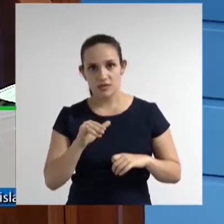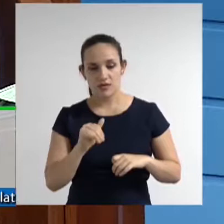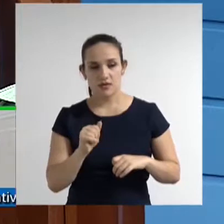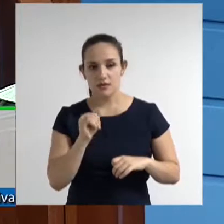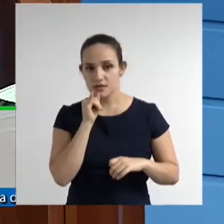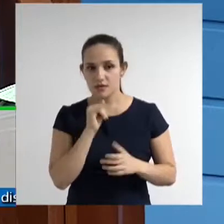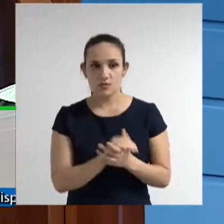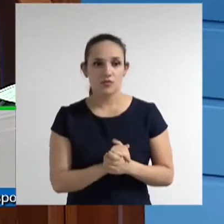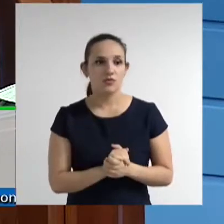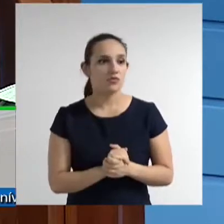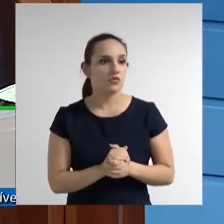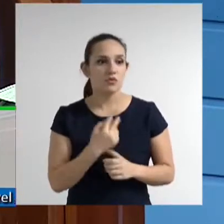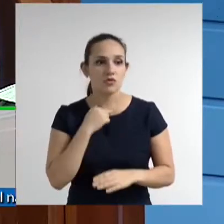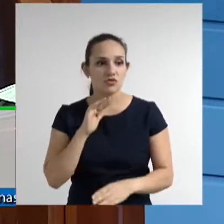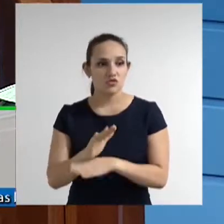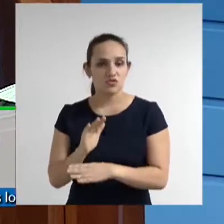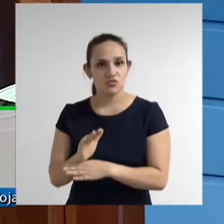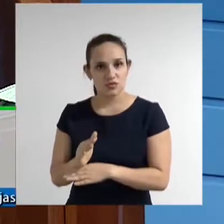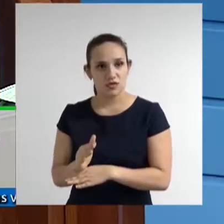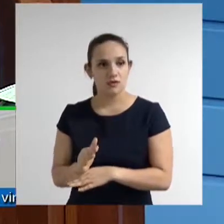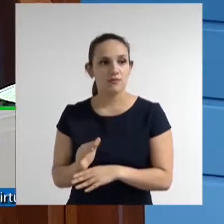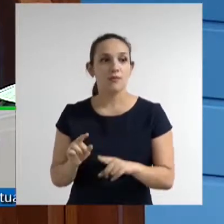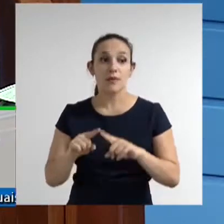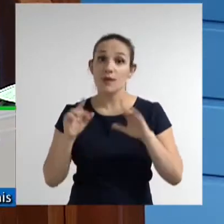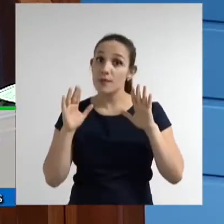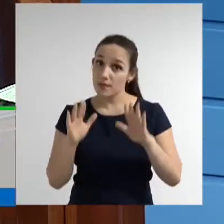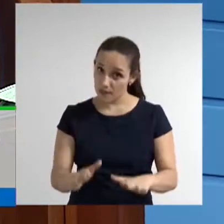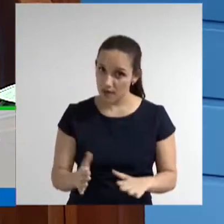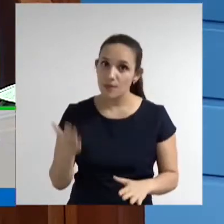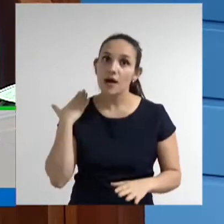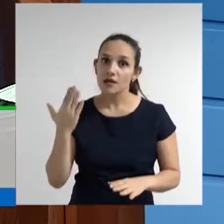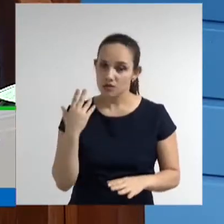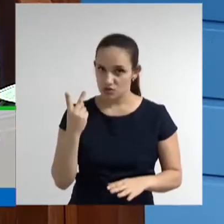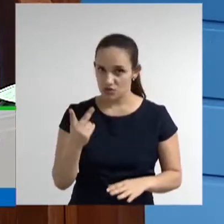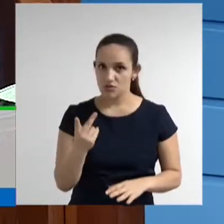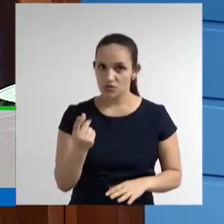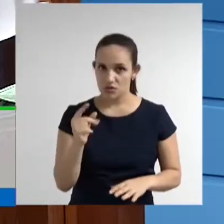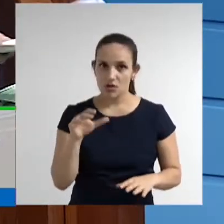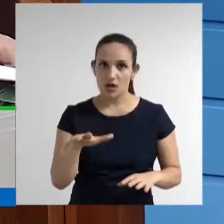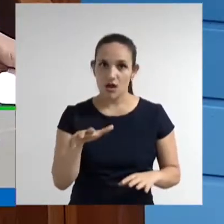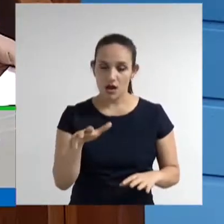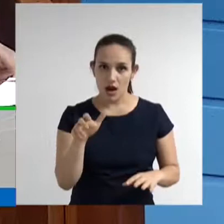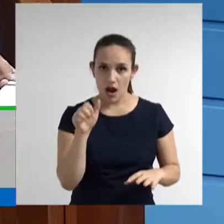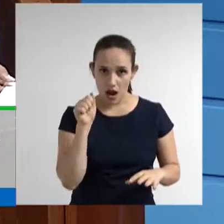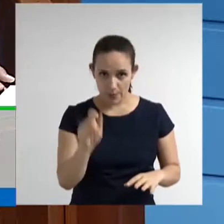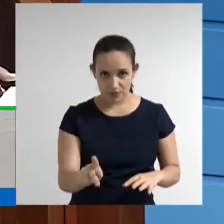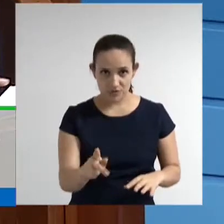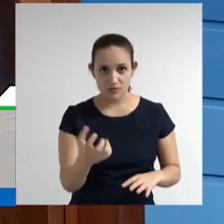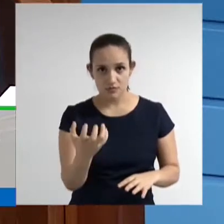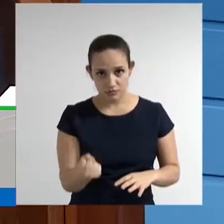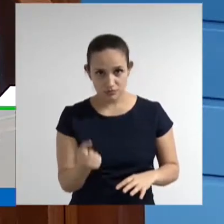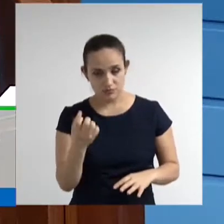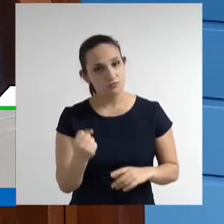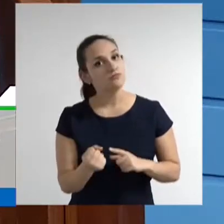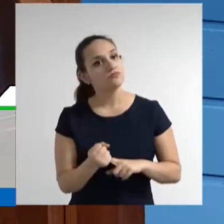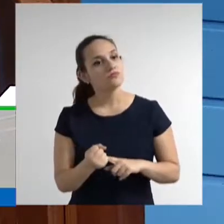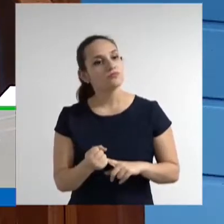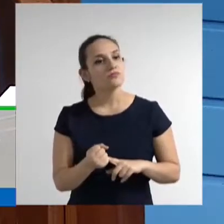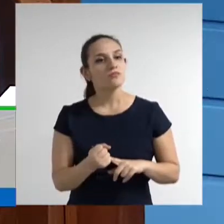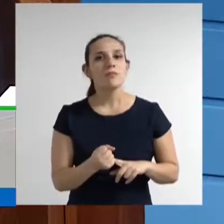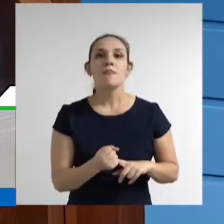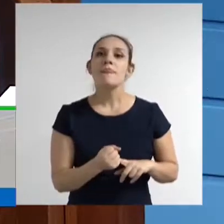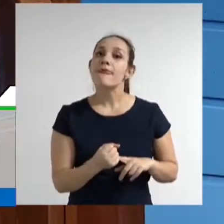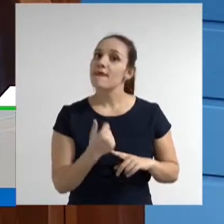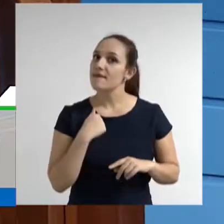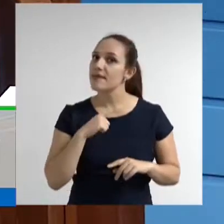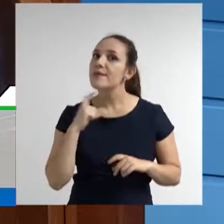está precisando. Mas, em alguns momentos, os fundos de previdência eram feitos e os fundos de previdência, quando o Poder Executivo tinha algum problema, ele podia